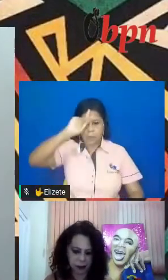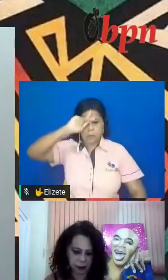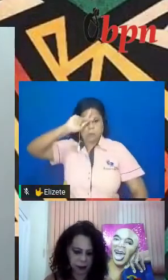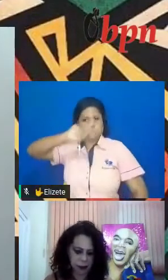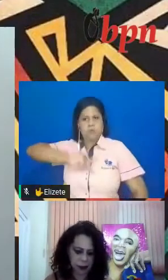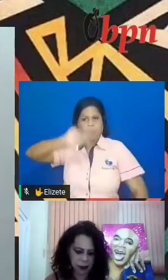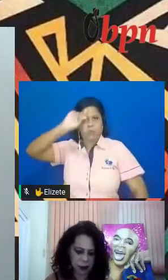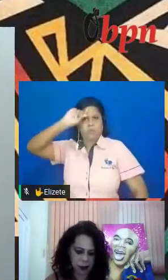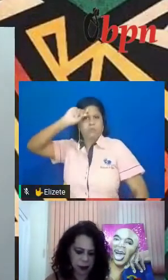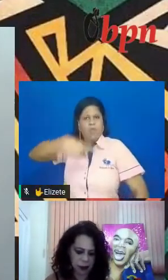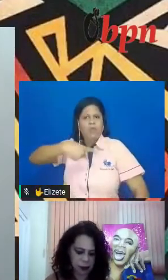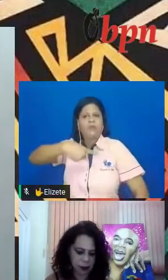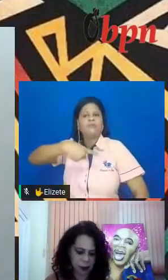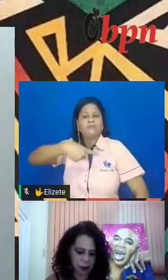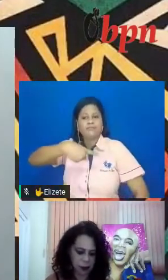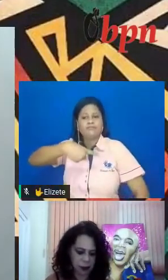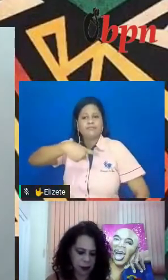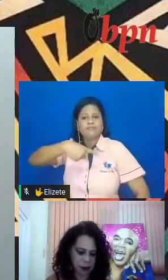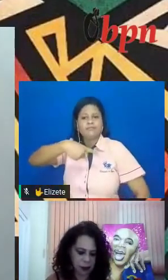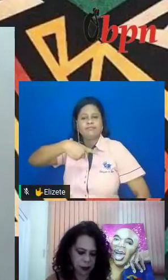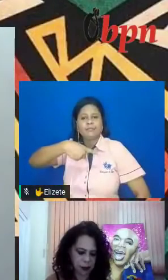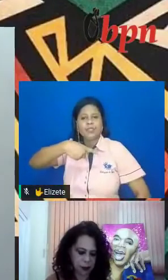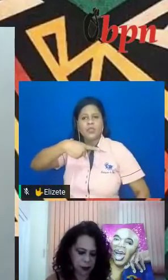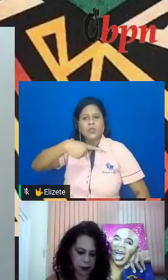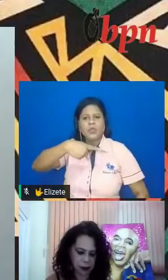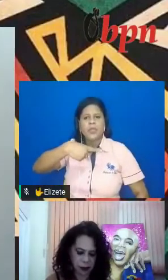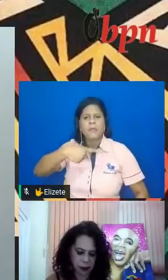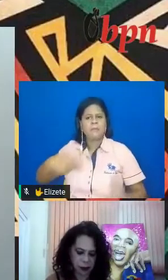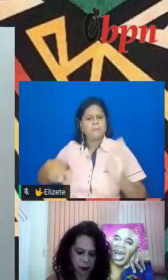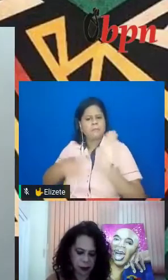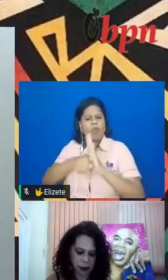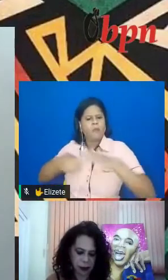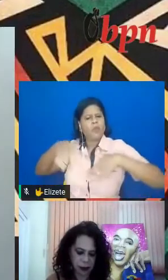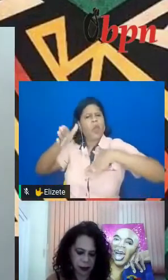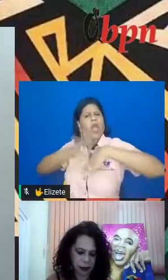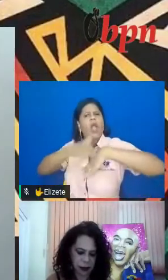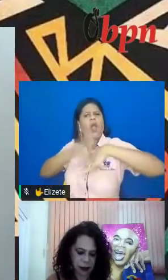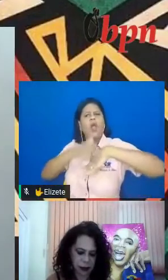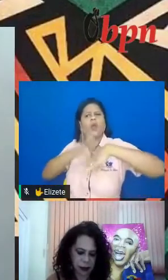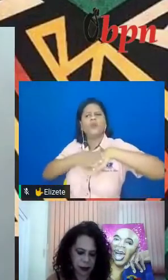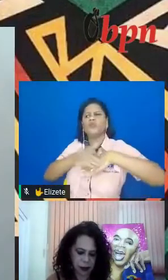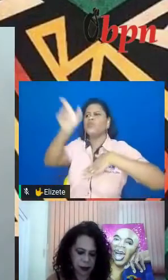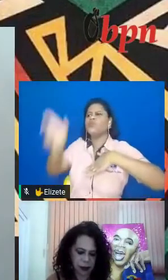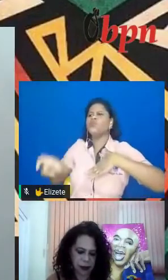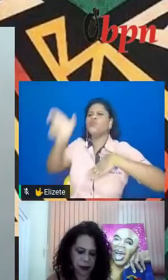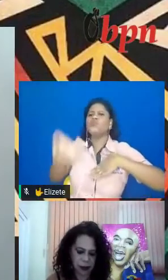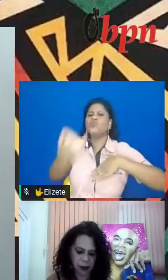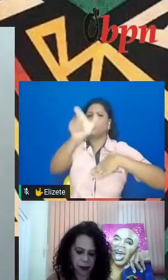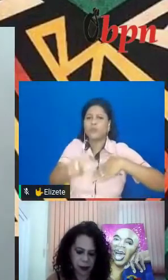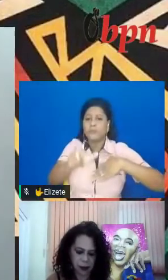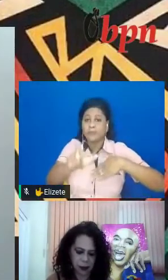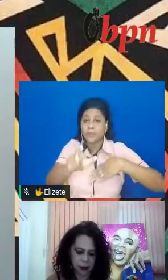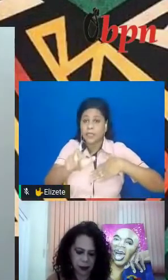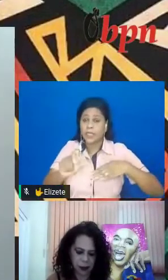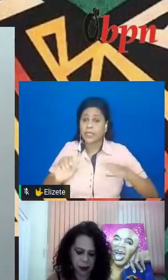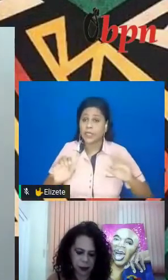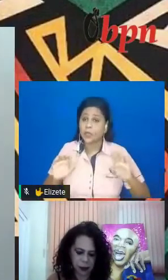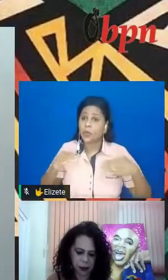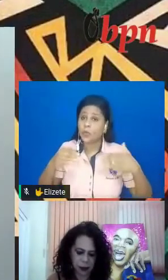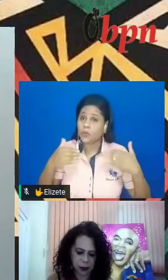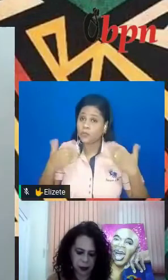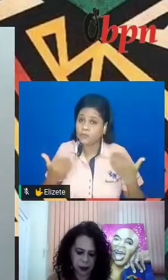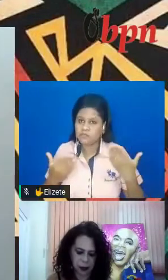eles se colocam como autores desses sujeitos. E ao se colocarem como autores